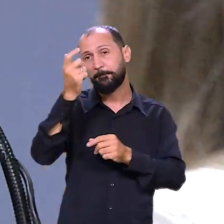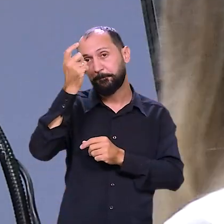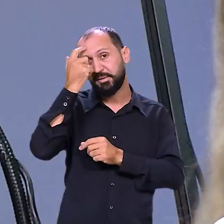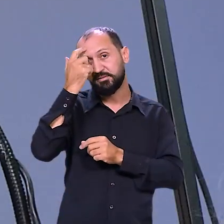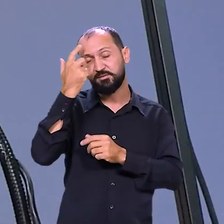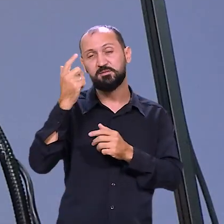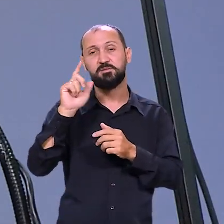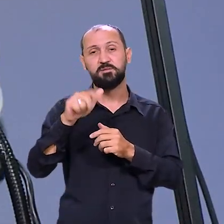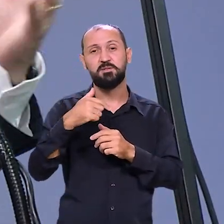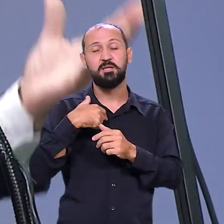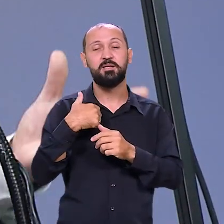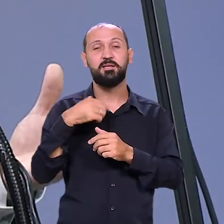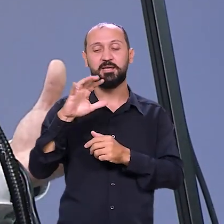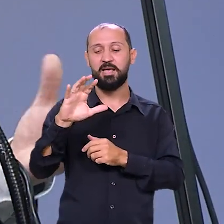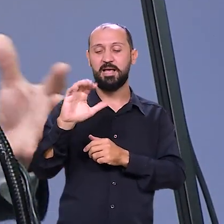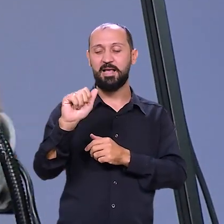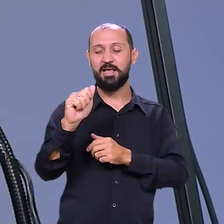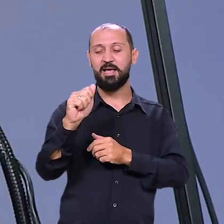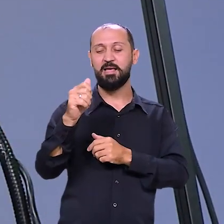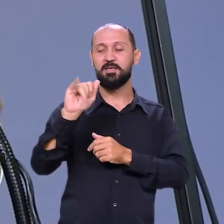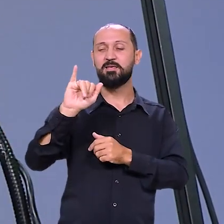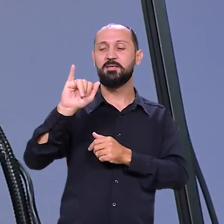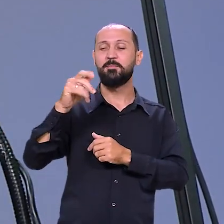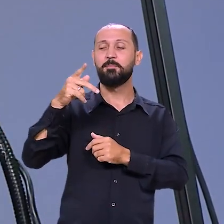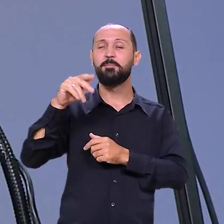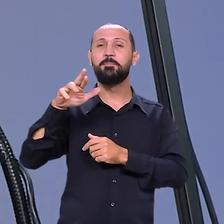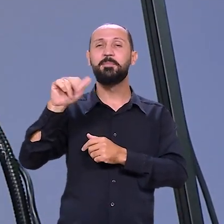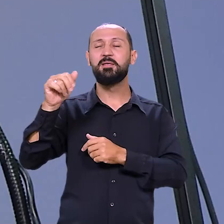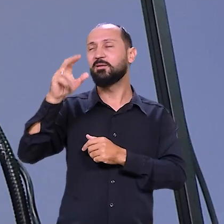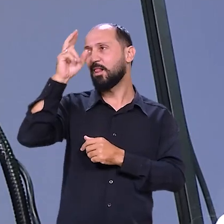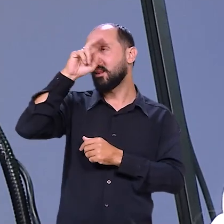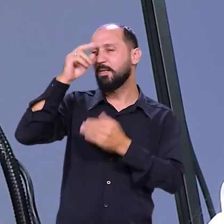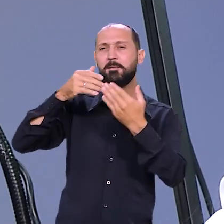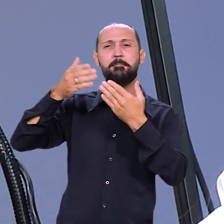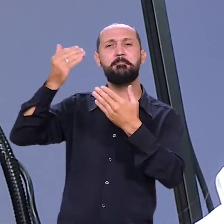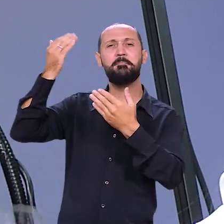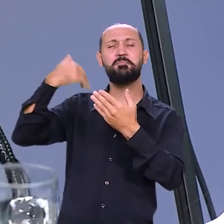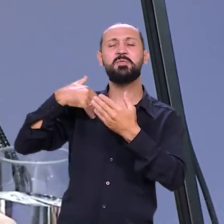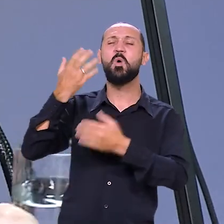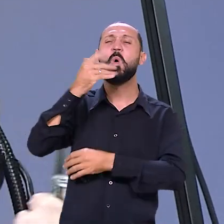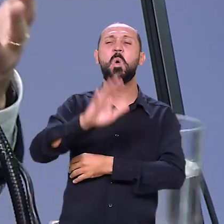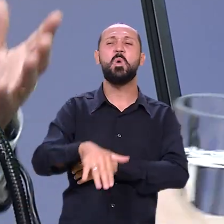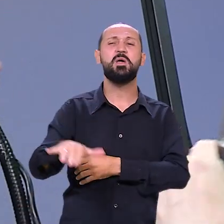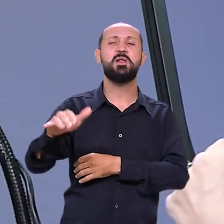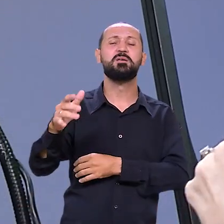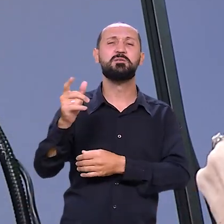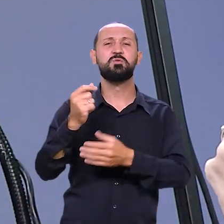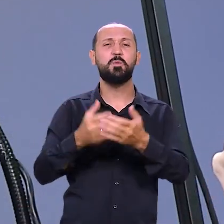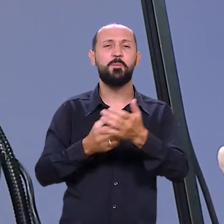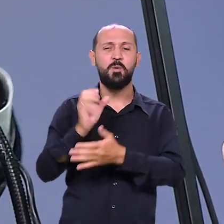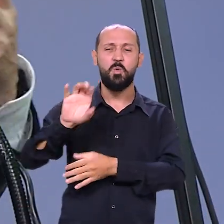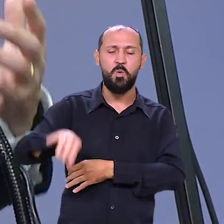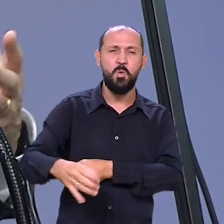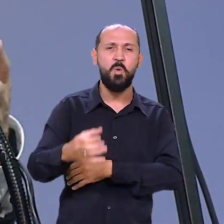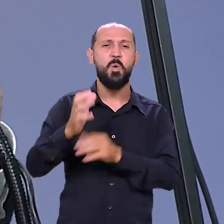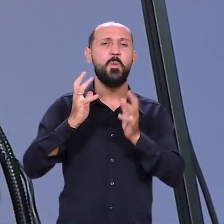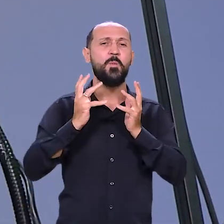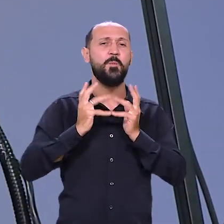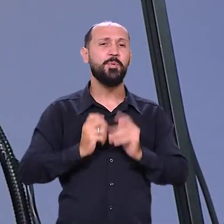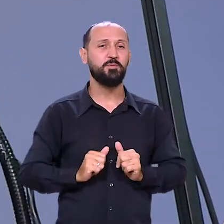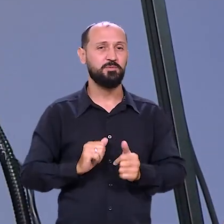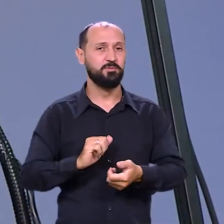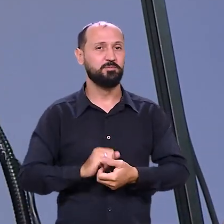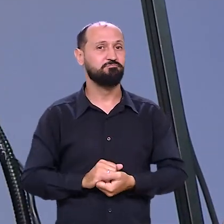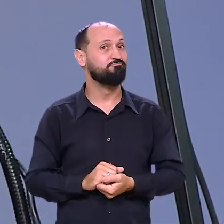achando que é caipira. Eu quero lembrar o meu tempo de criança, tomar um leite puro,